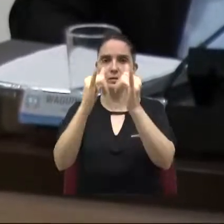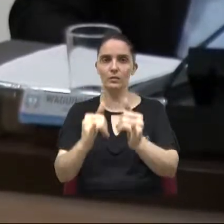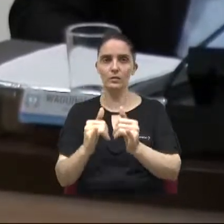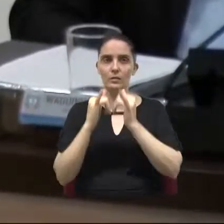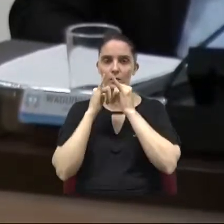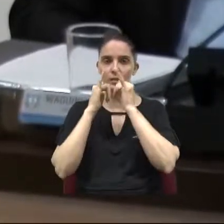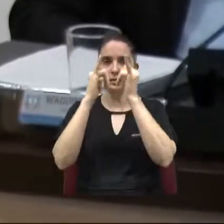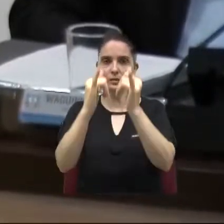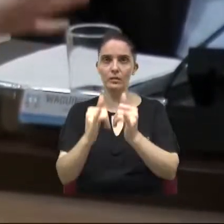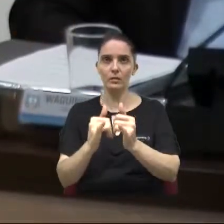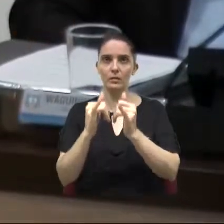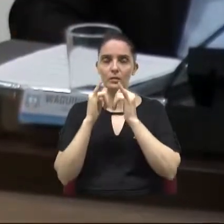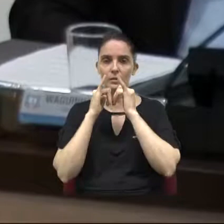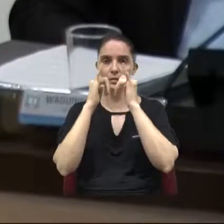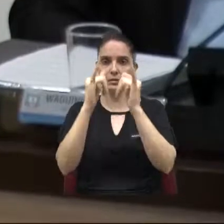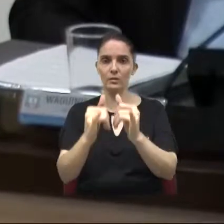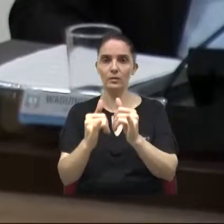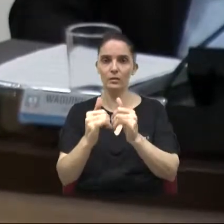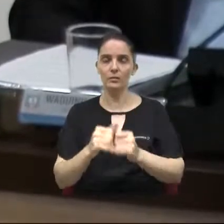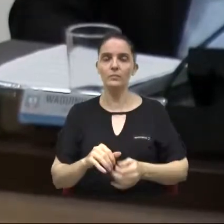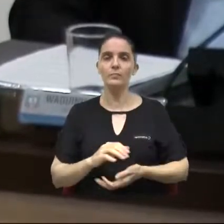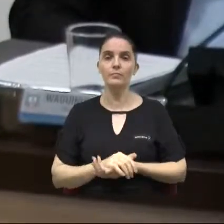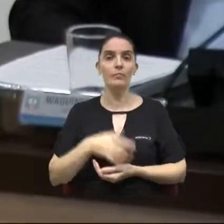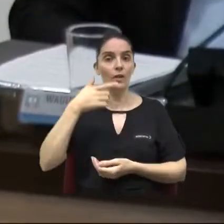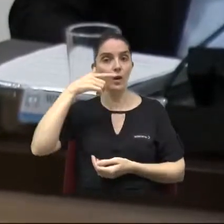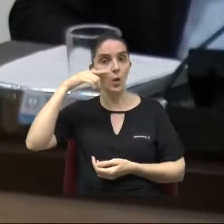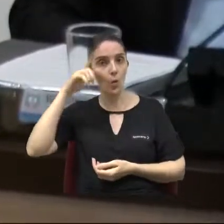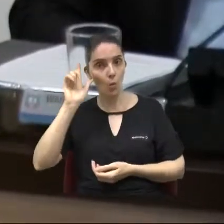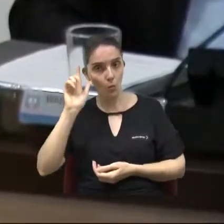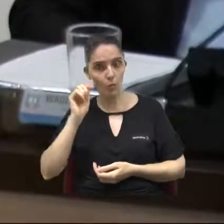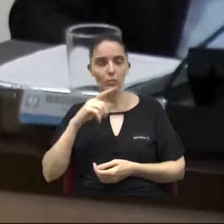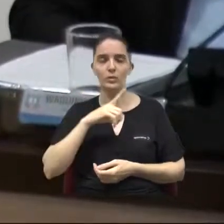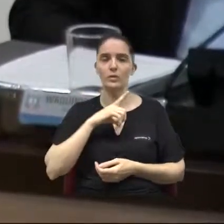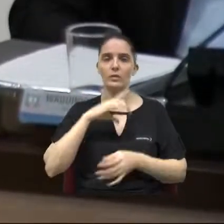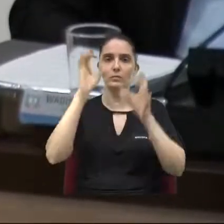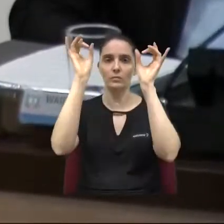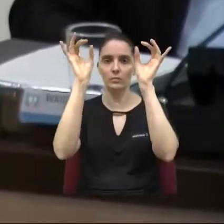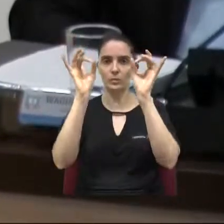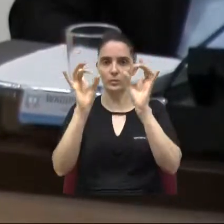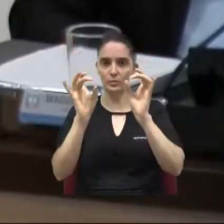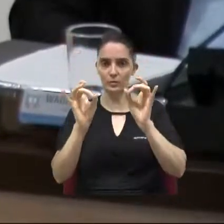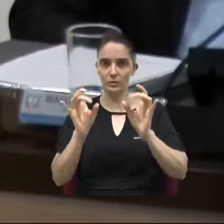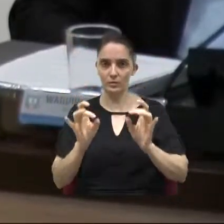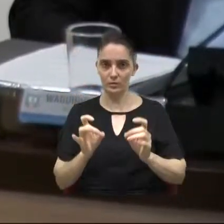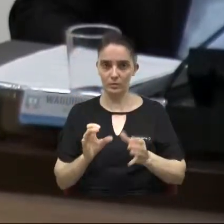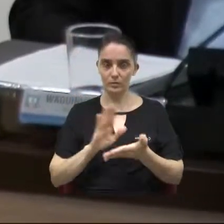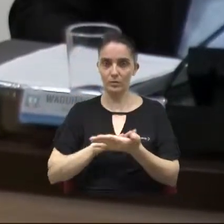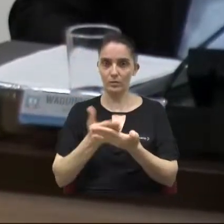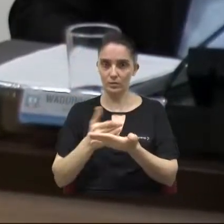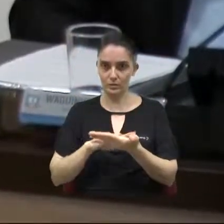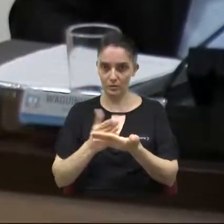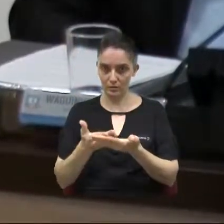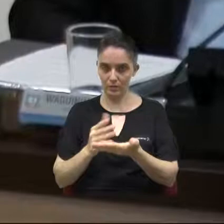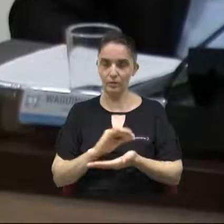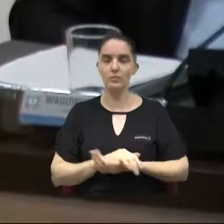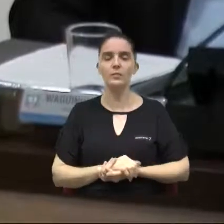candidatos, acompanhando até o término. Então, ontem fizeram um especial sobre os intérpretes de